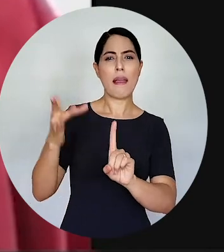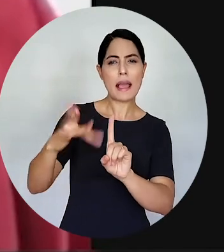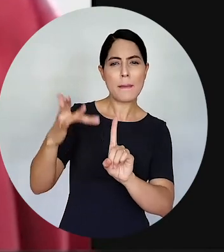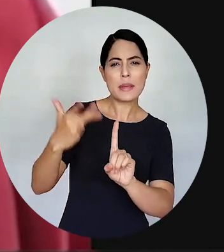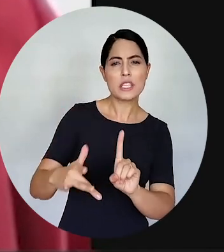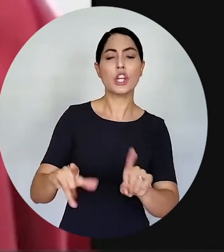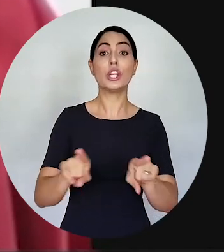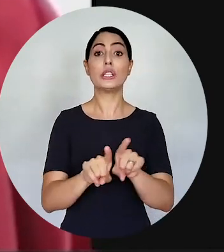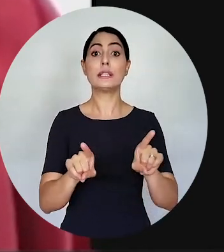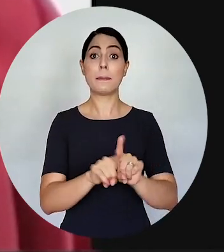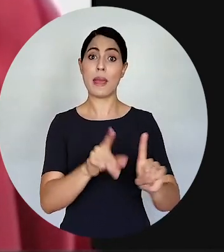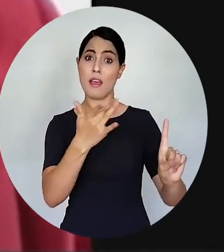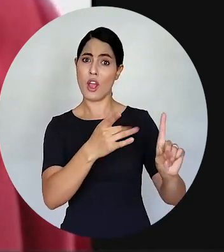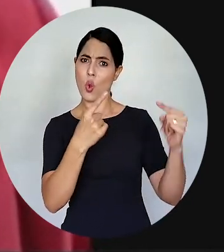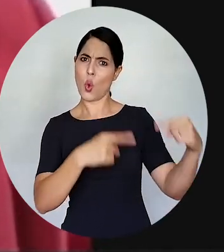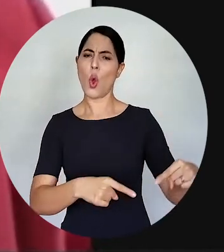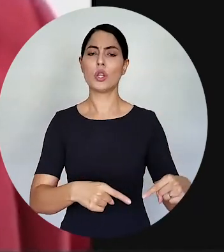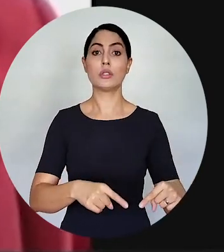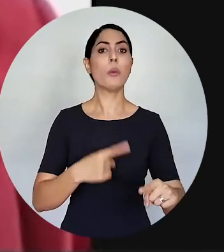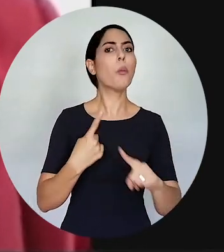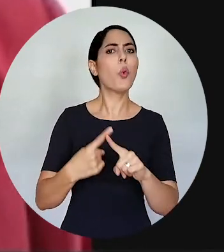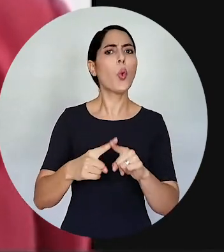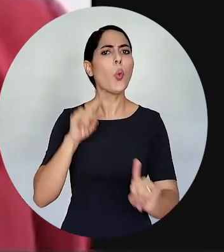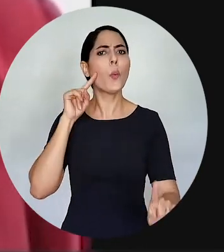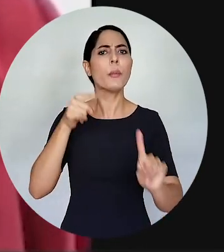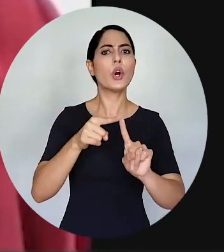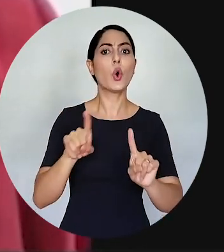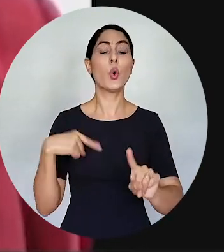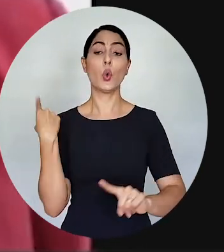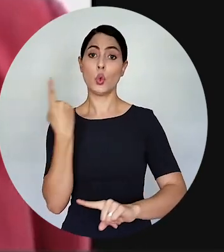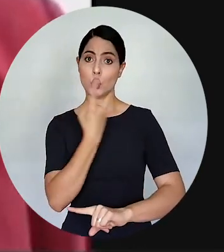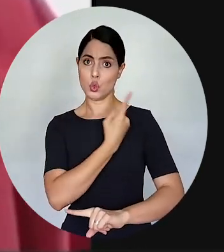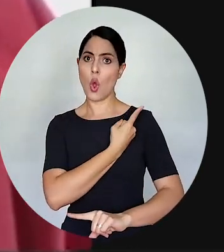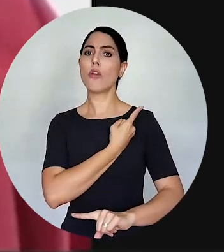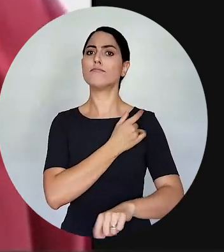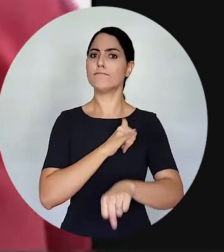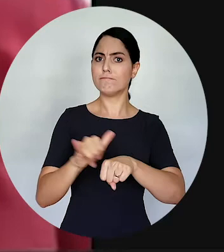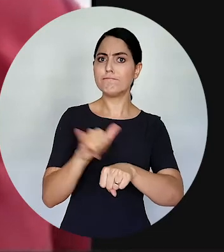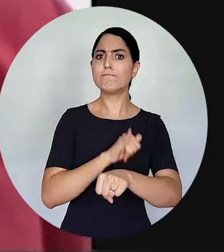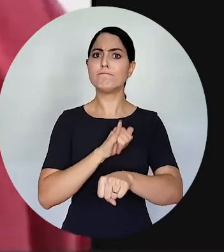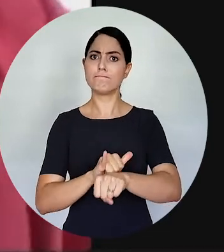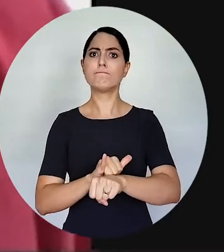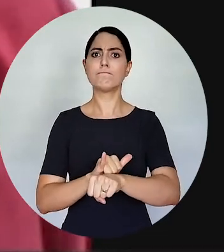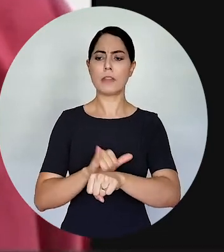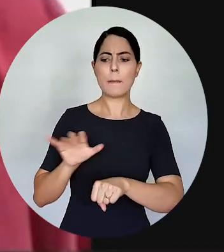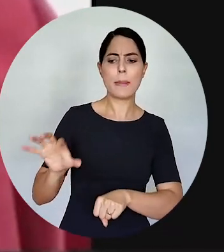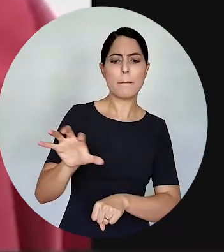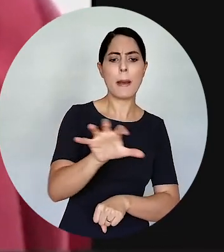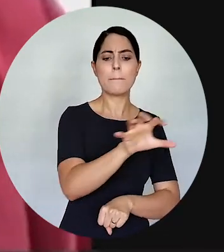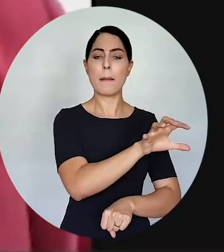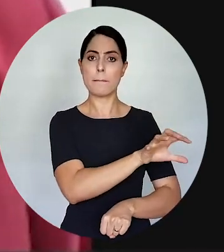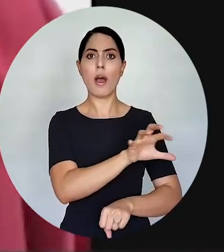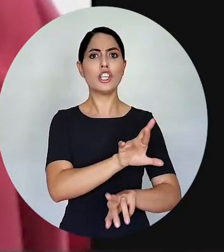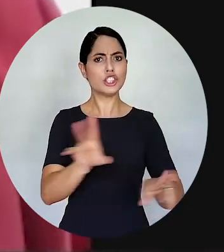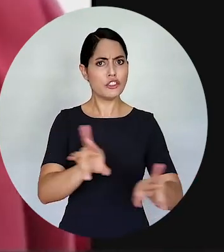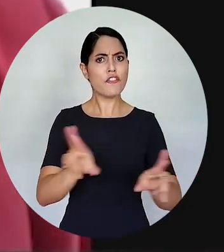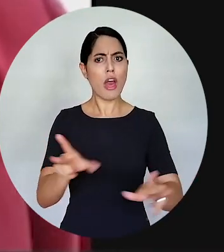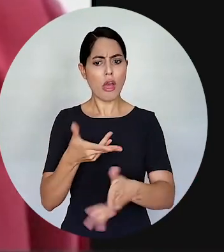o capacitismo e o anticapacitismo, né? Porque nós temos que trabalhar essas subjetividades,